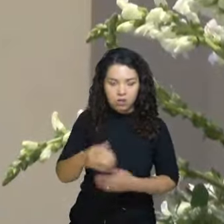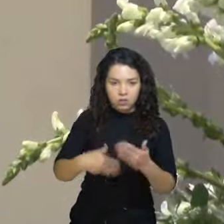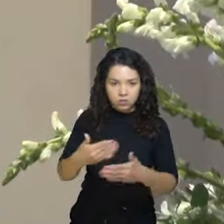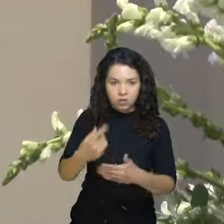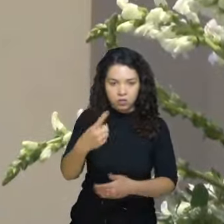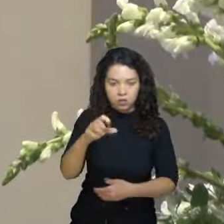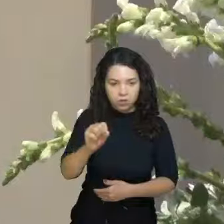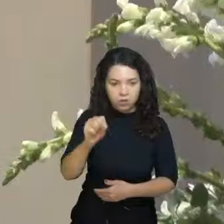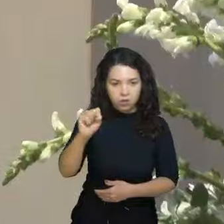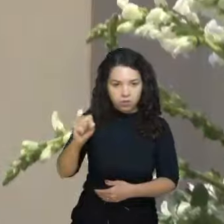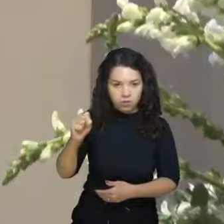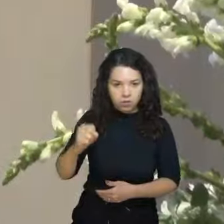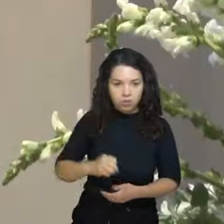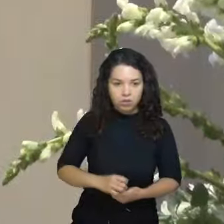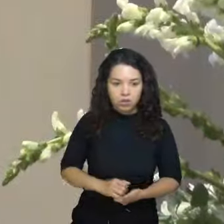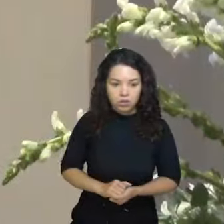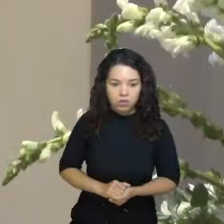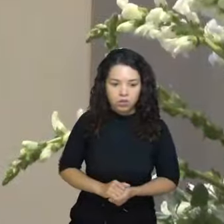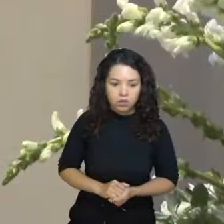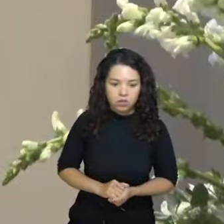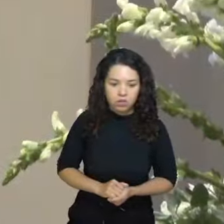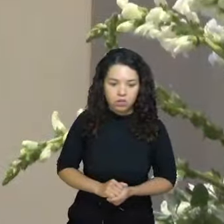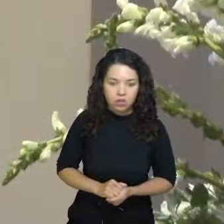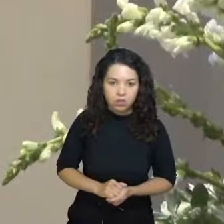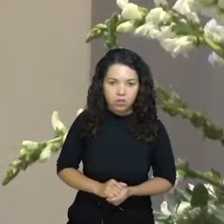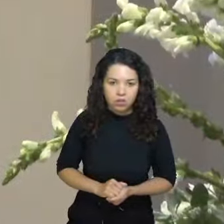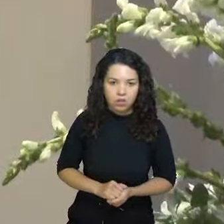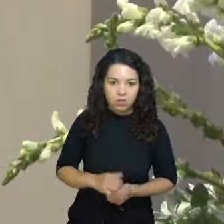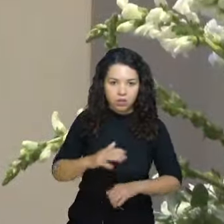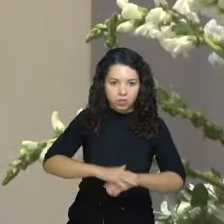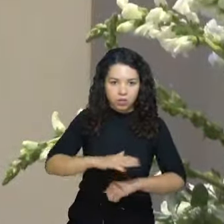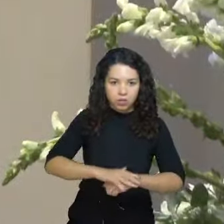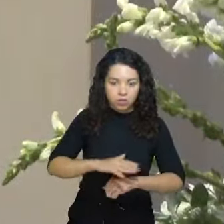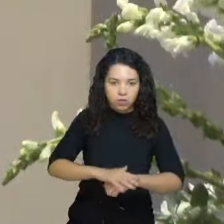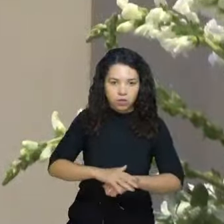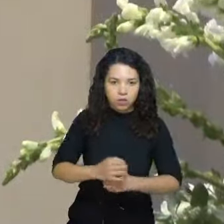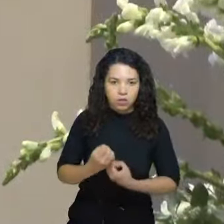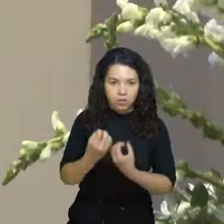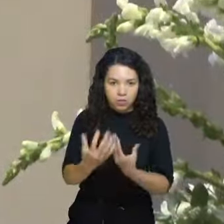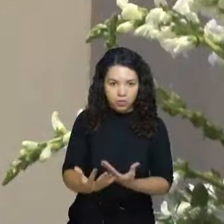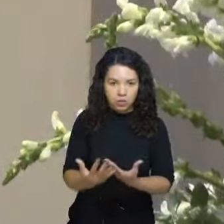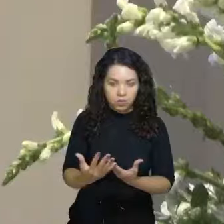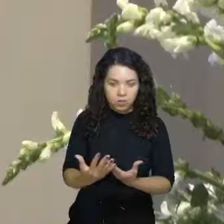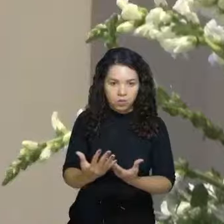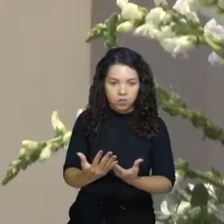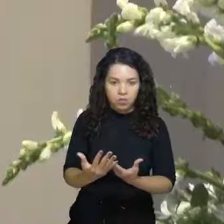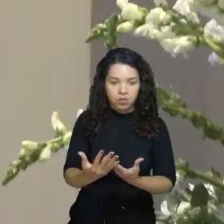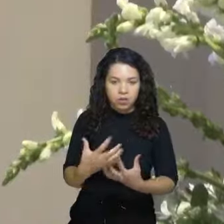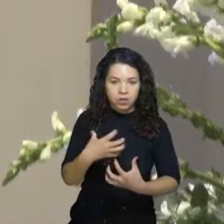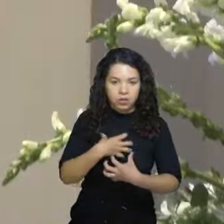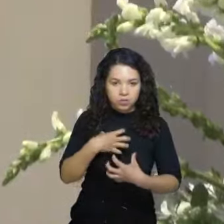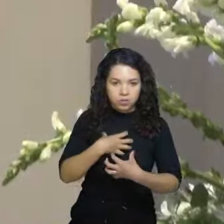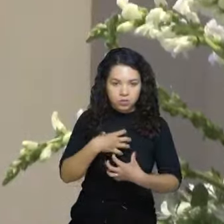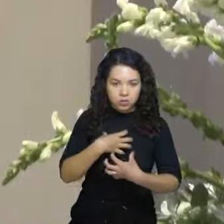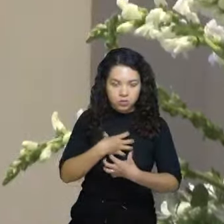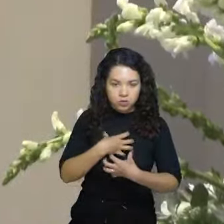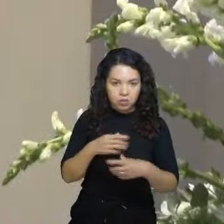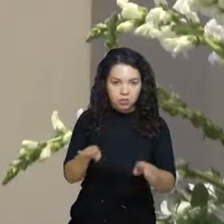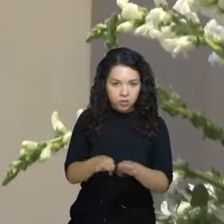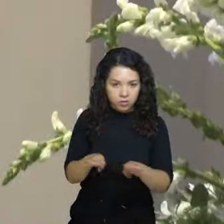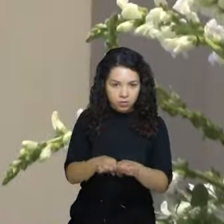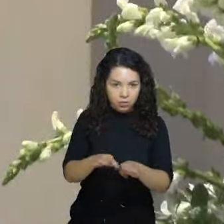1988 inscrita a autonomia de modo Expresso como princípio sensível do federalismo